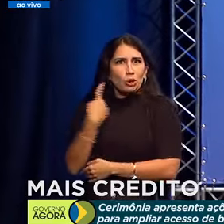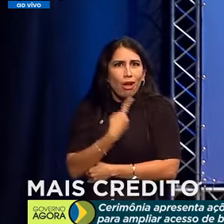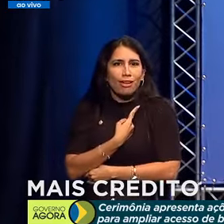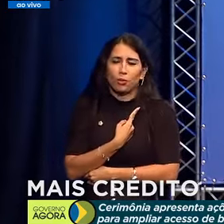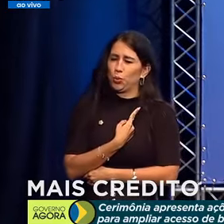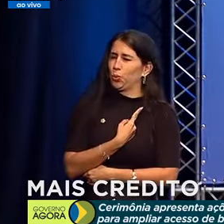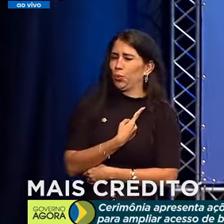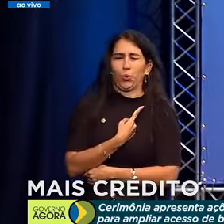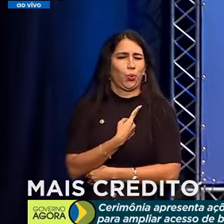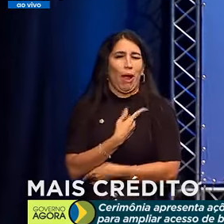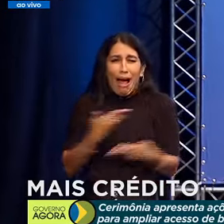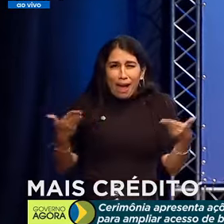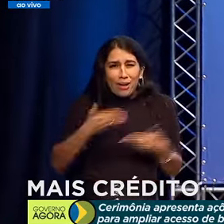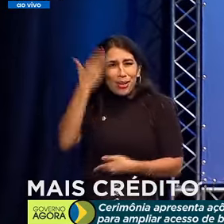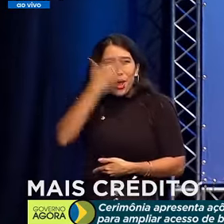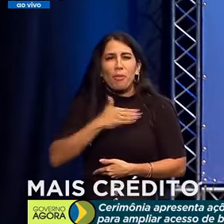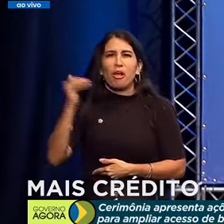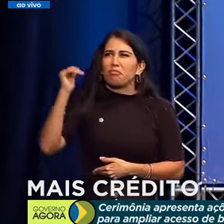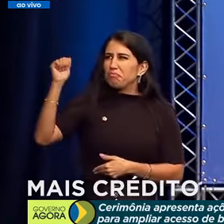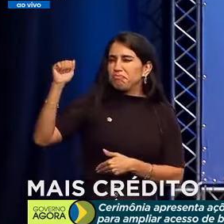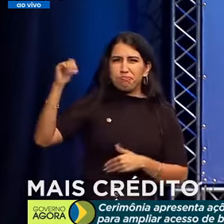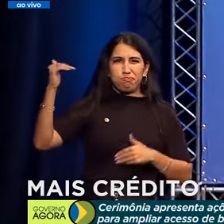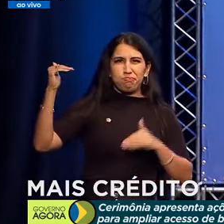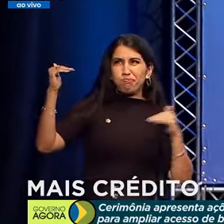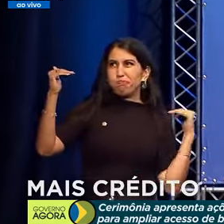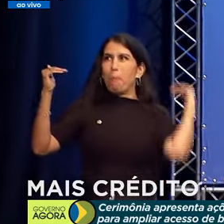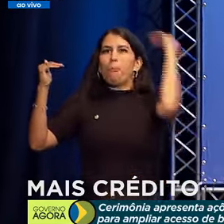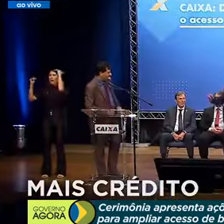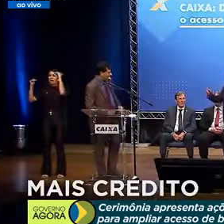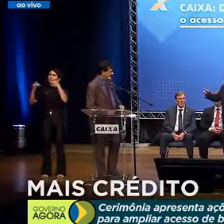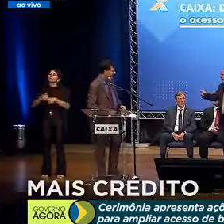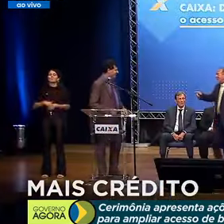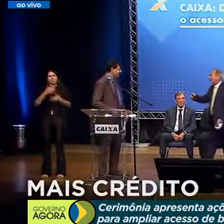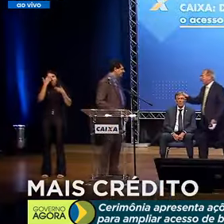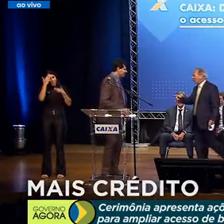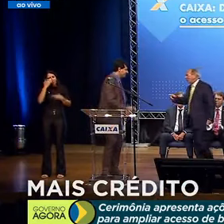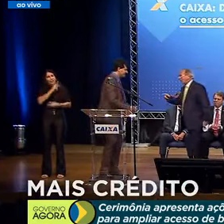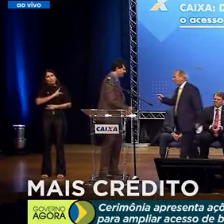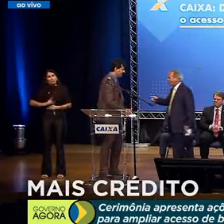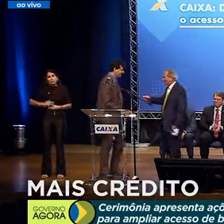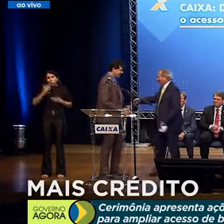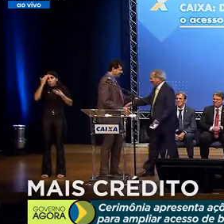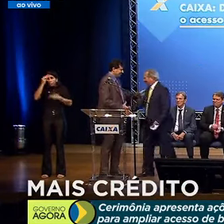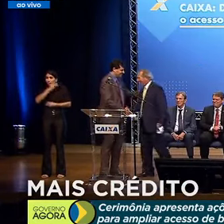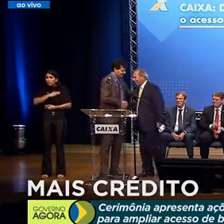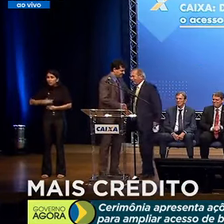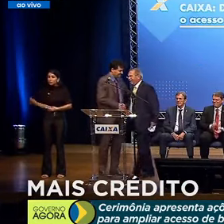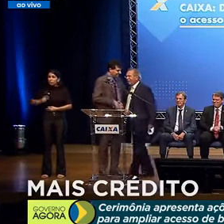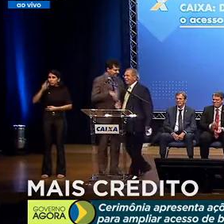A. Muito obrigado, presidente Bolsonaro. Muito obrigado, ministro Paulo Guedes.